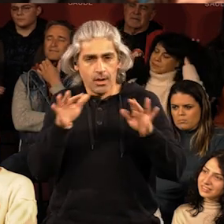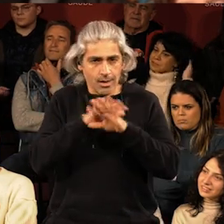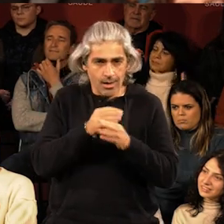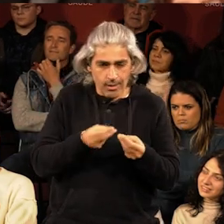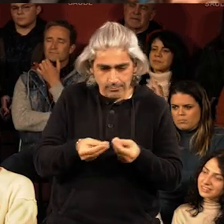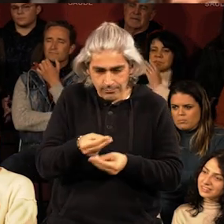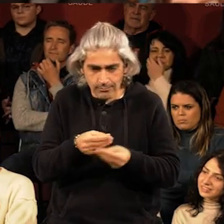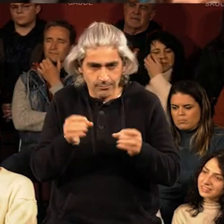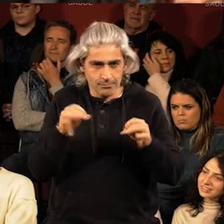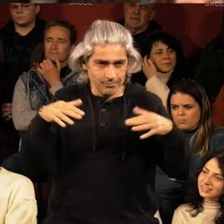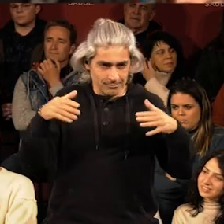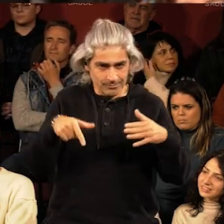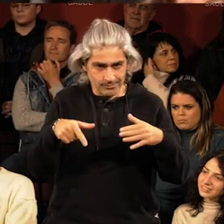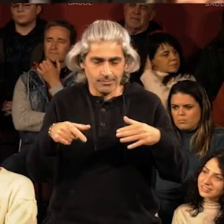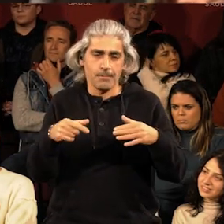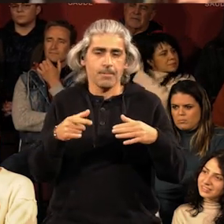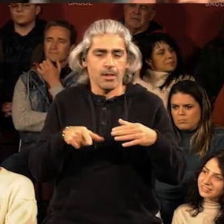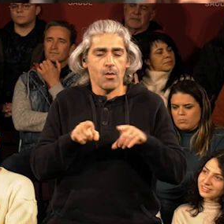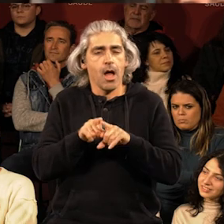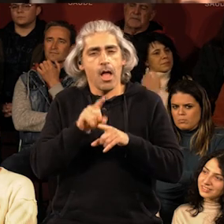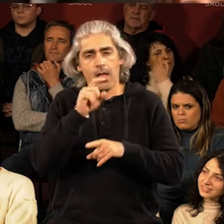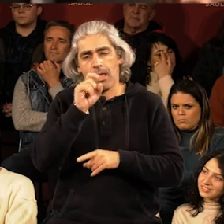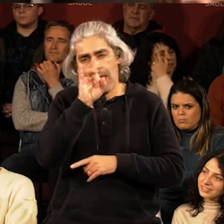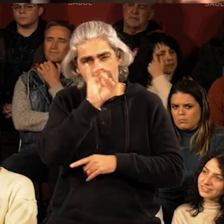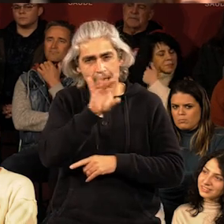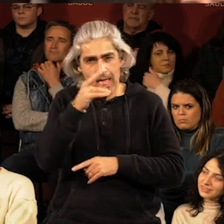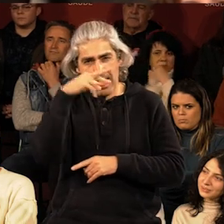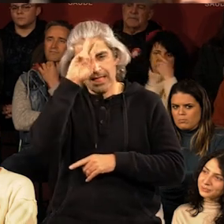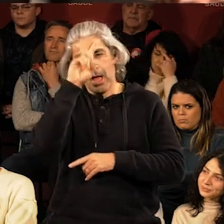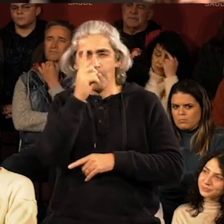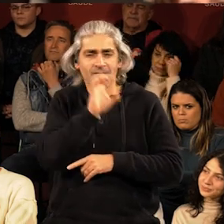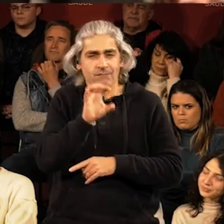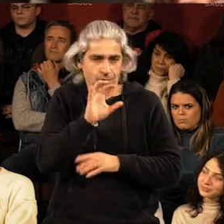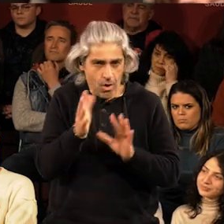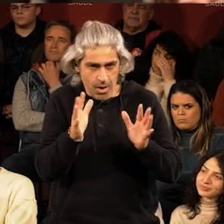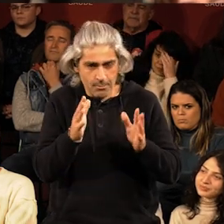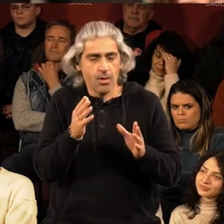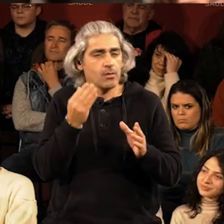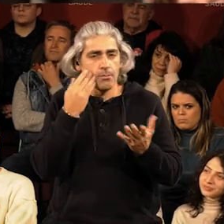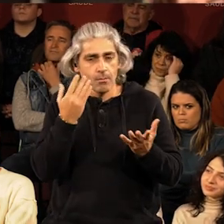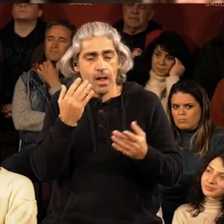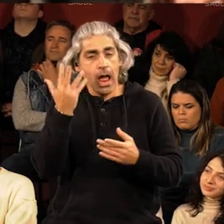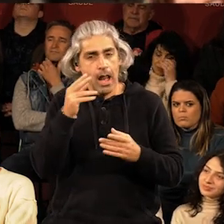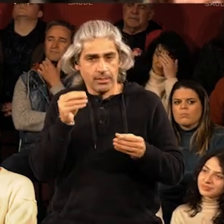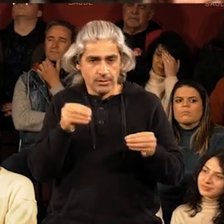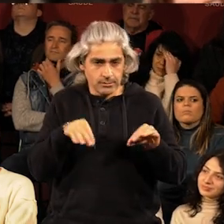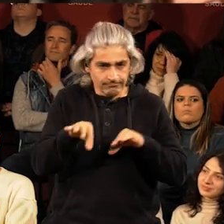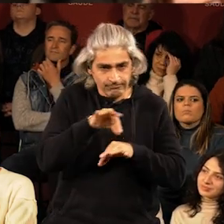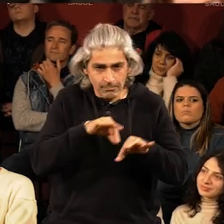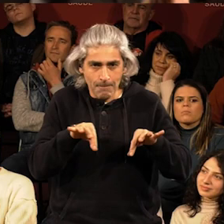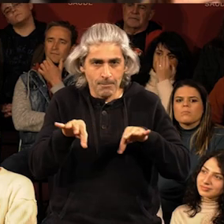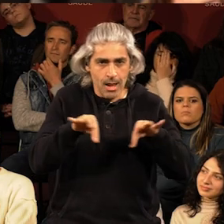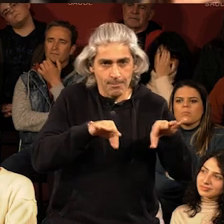ilusionismo é um engano é uma forma de engano é um engano em que o artista